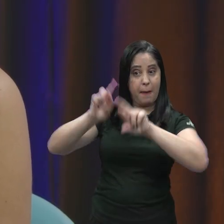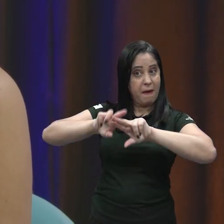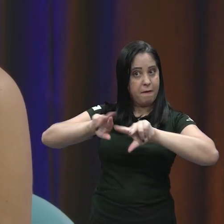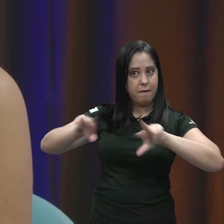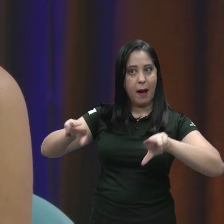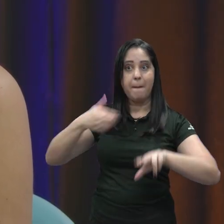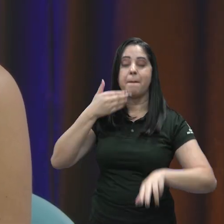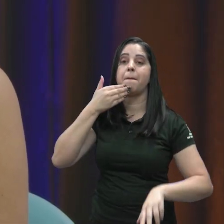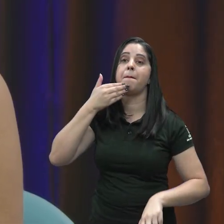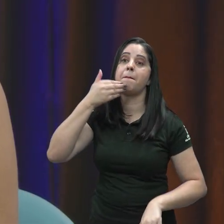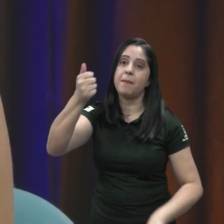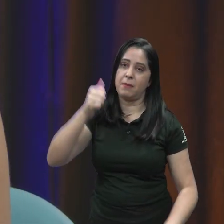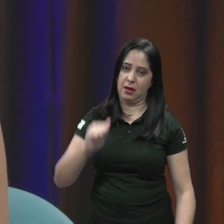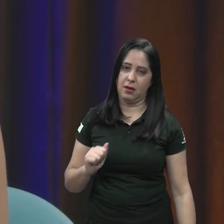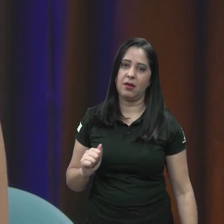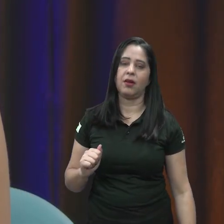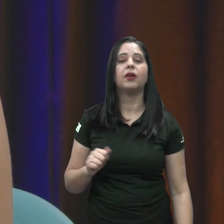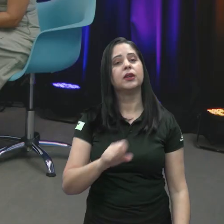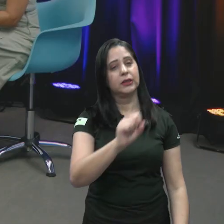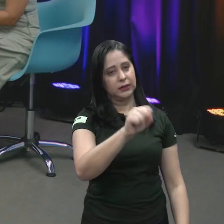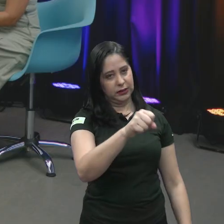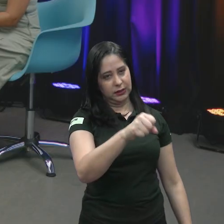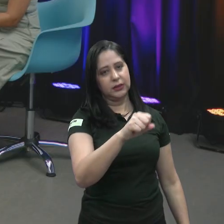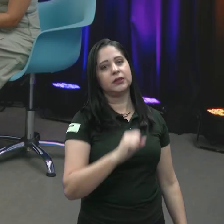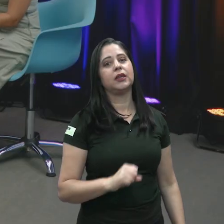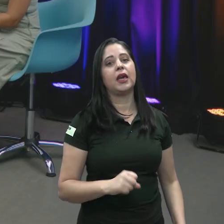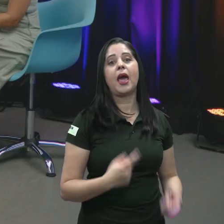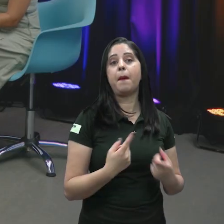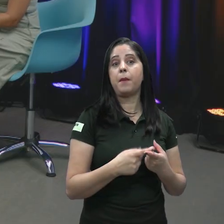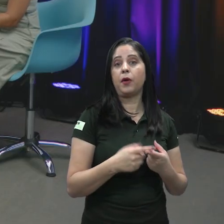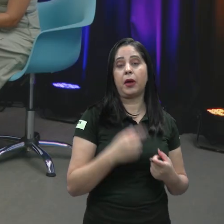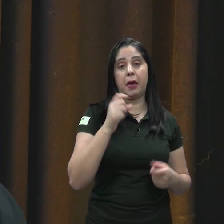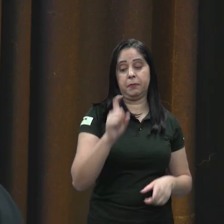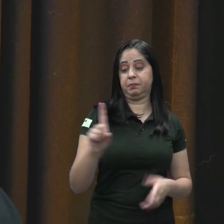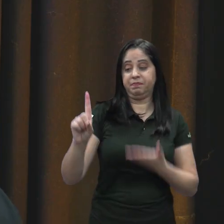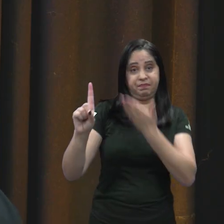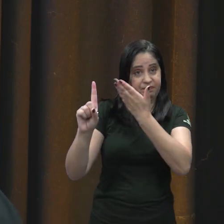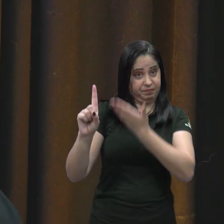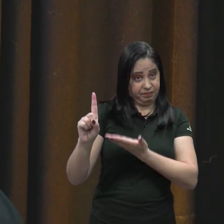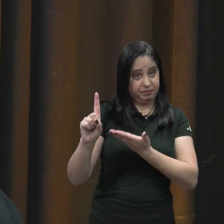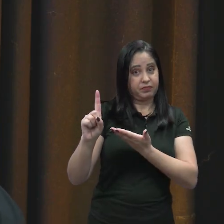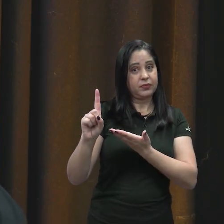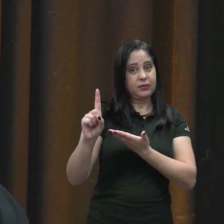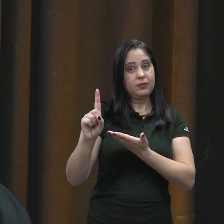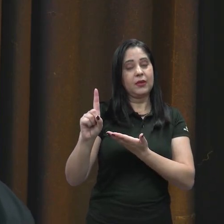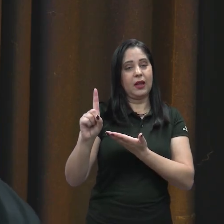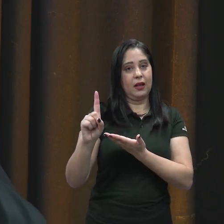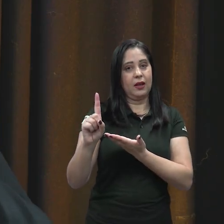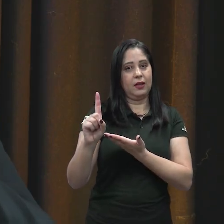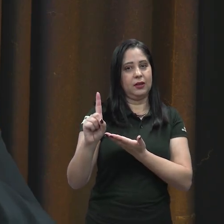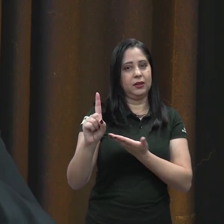né? Que ele tem ali para oferecer, né? Exatamente. Mostra que a pessoa ela é uma pessoa mais